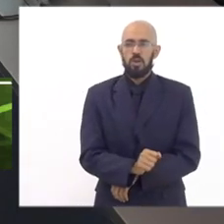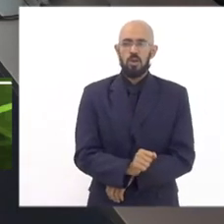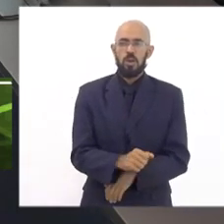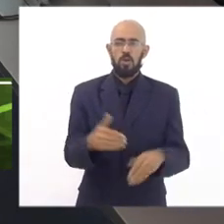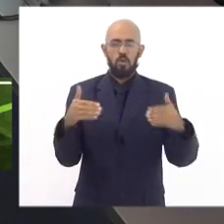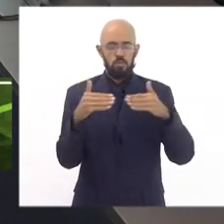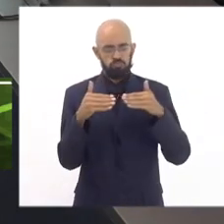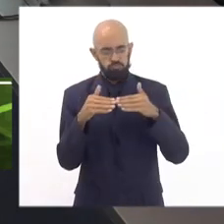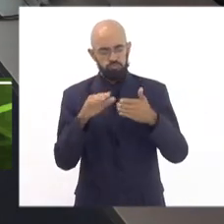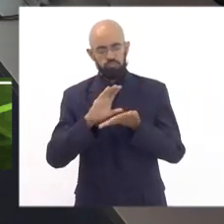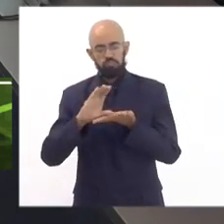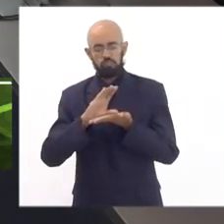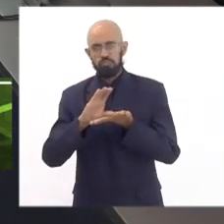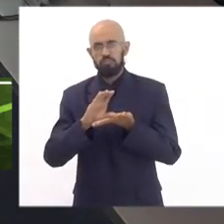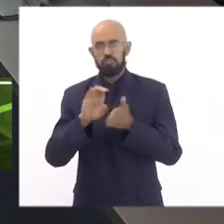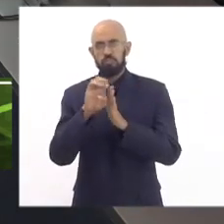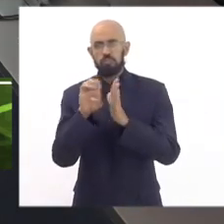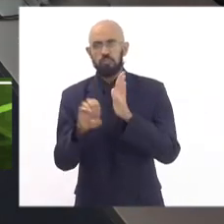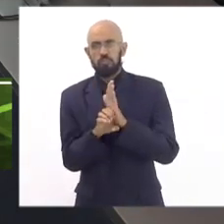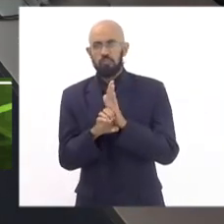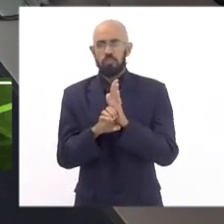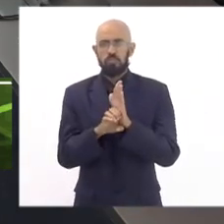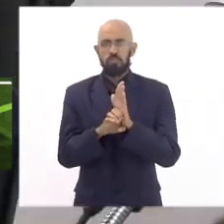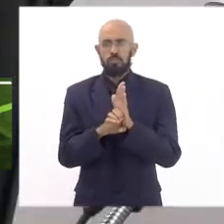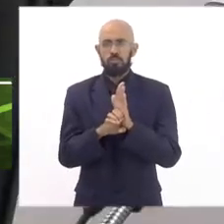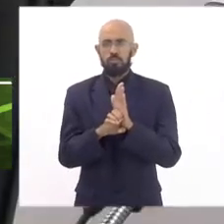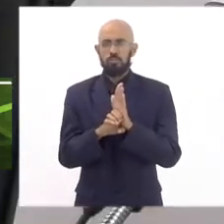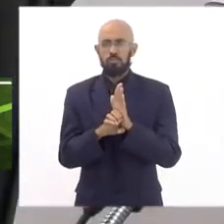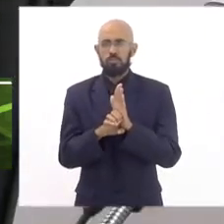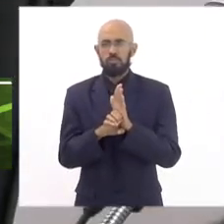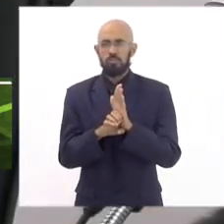pela constitucionalidade com emendas.